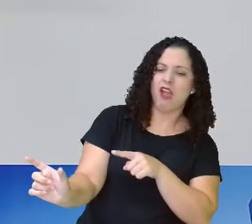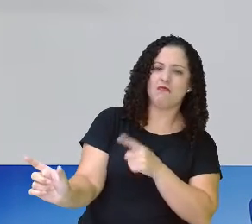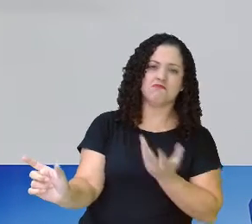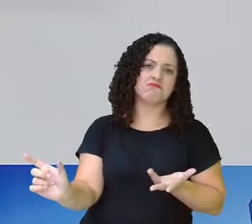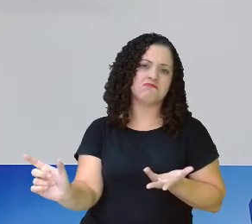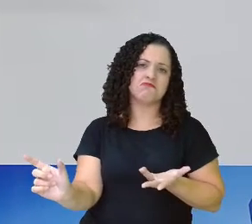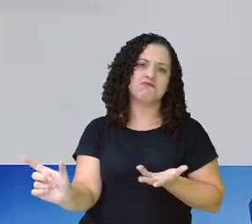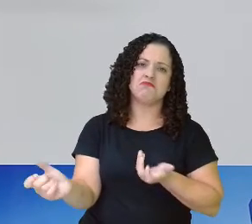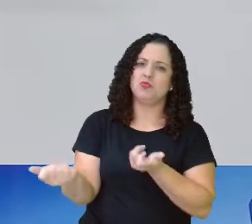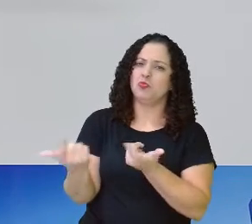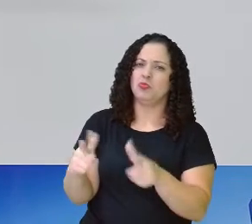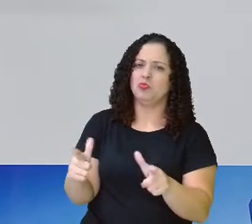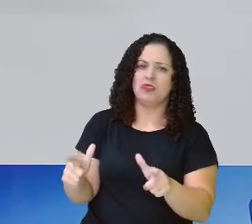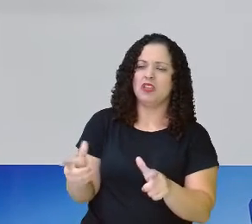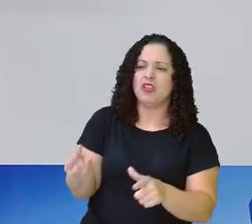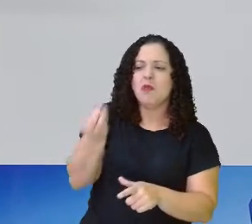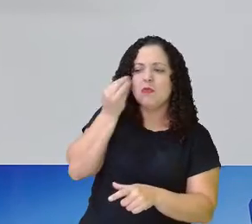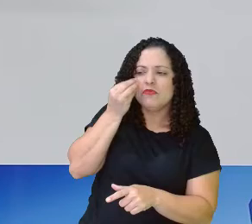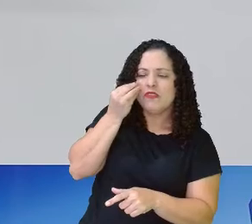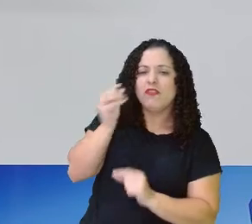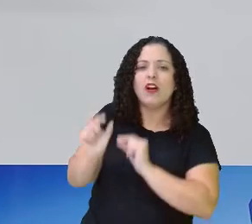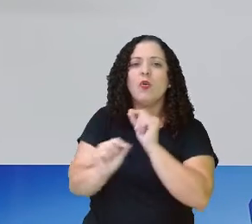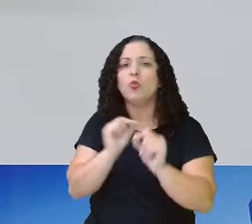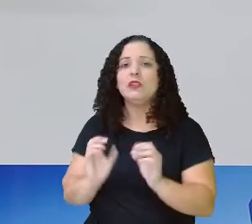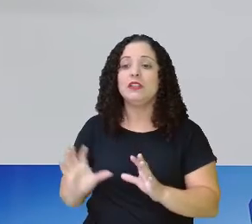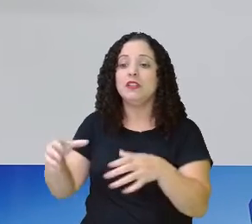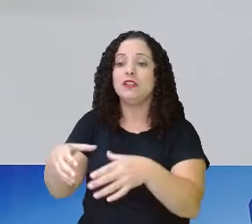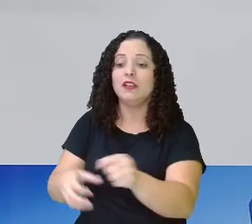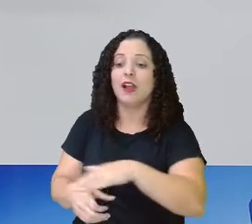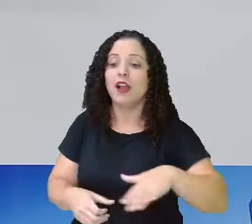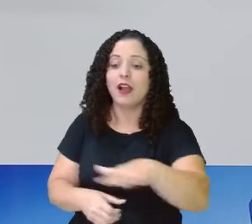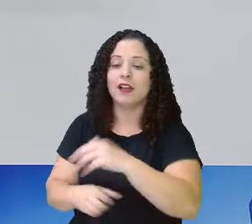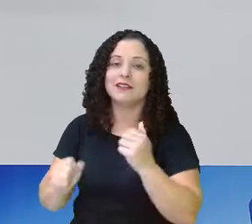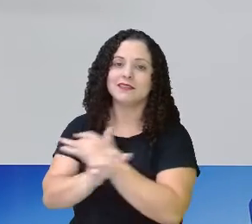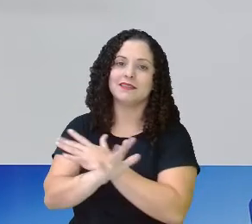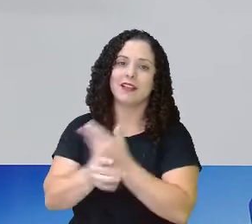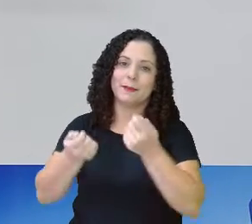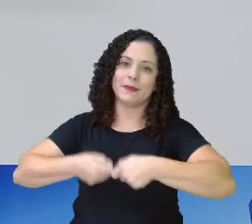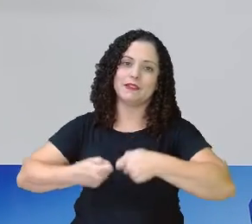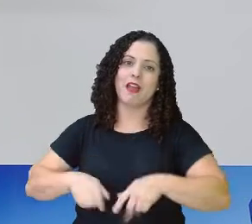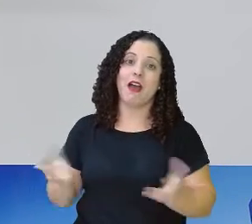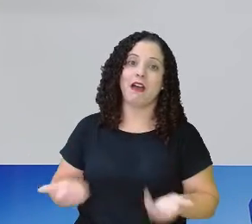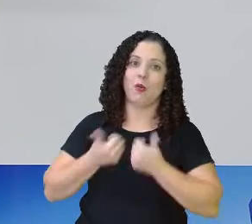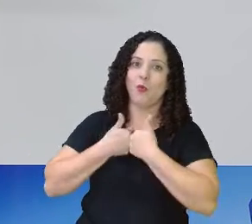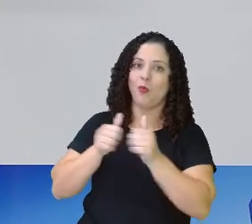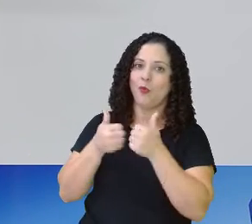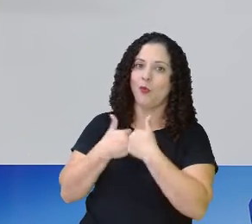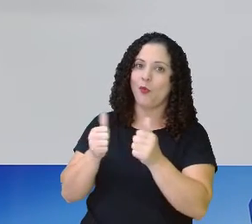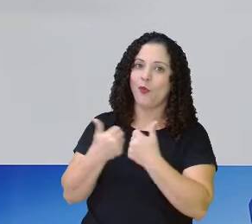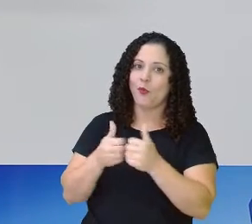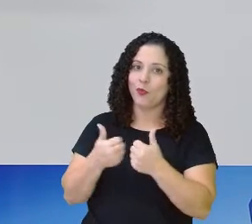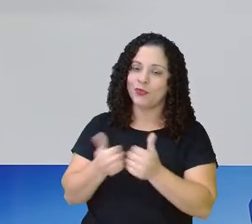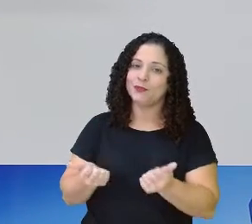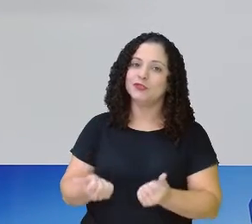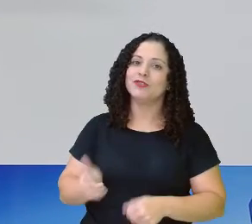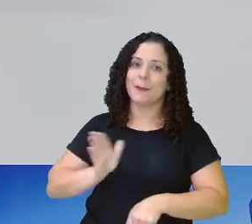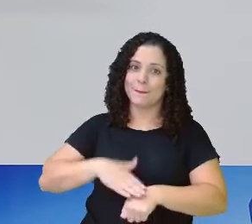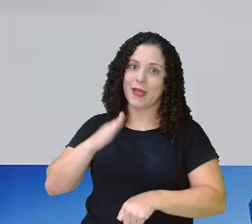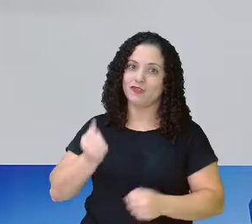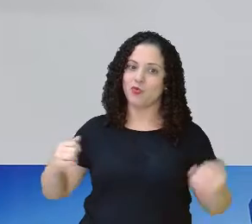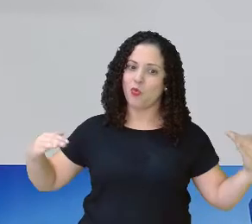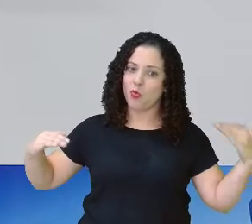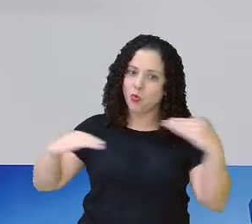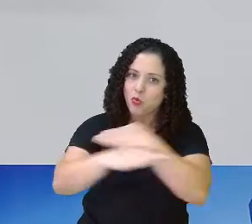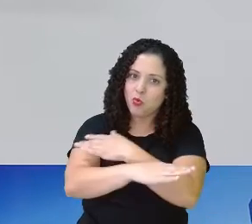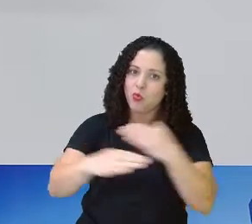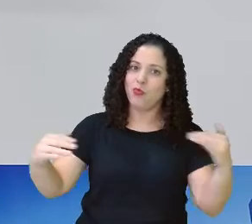estar observando o que é que a sua comunidade precisa. Se precisa de transporte urbano com mais regularidade,